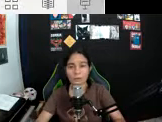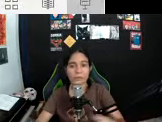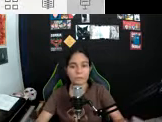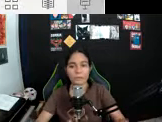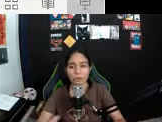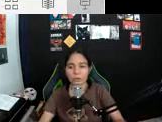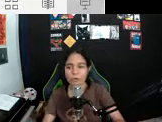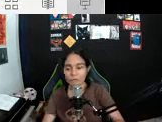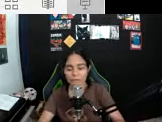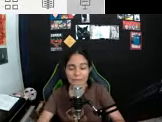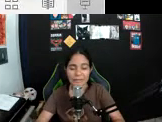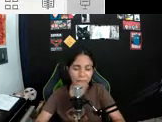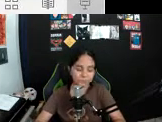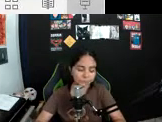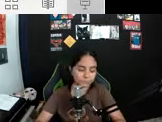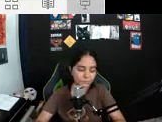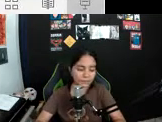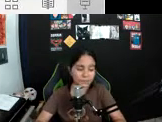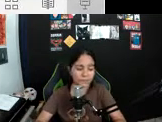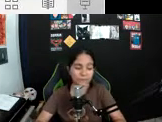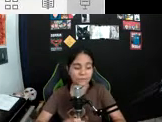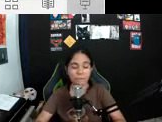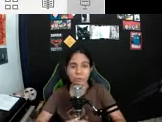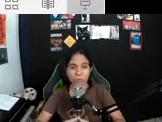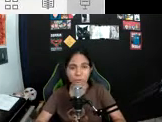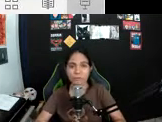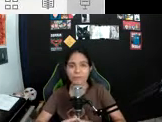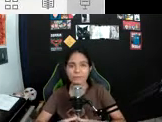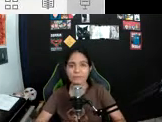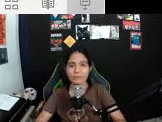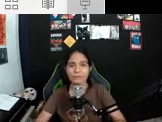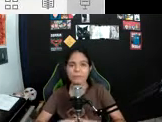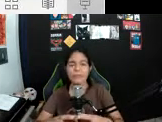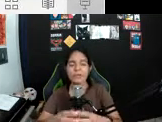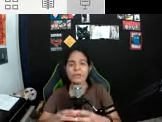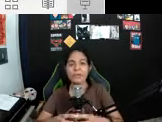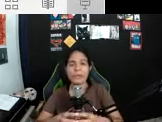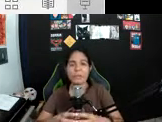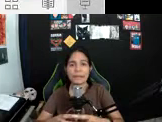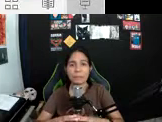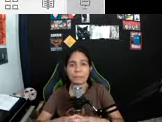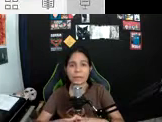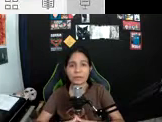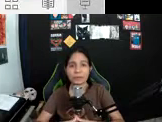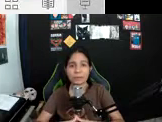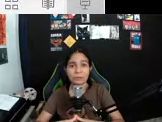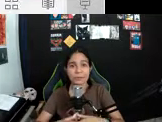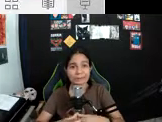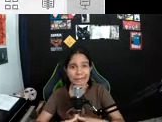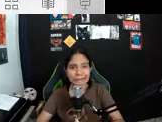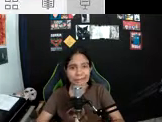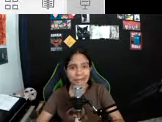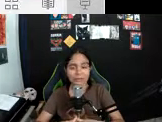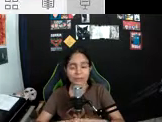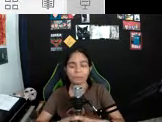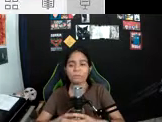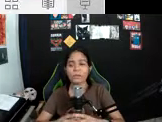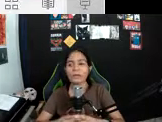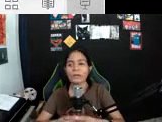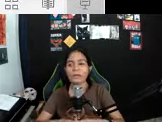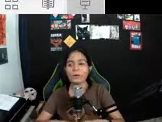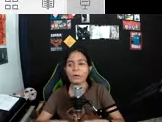violência psicológica é pior do que uma física. A gente vê muito, infelizmente, na parte de